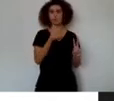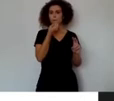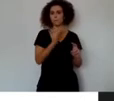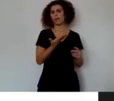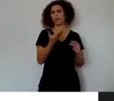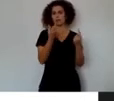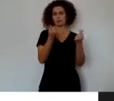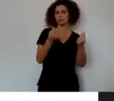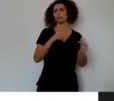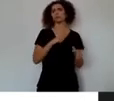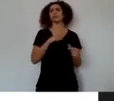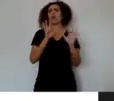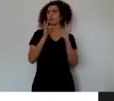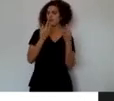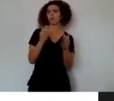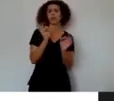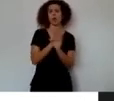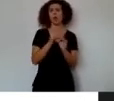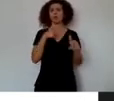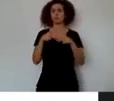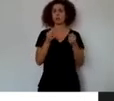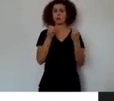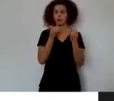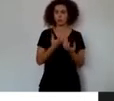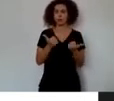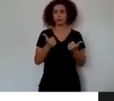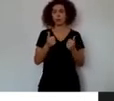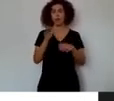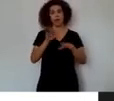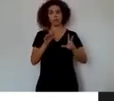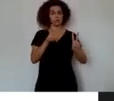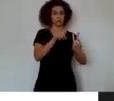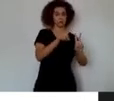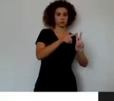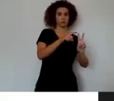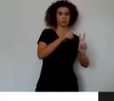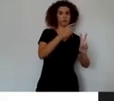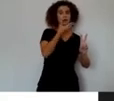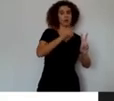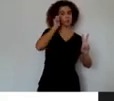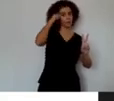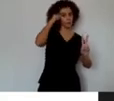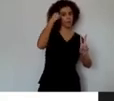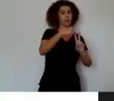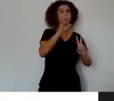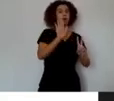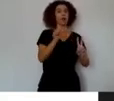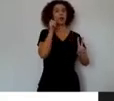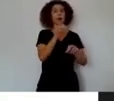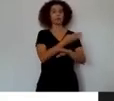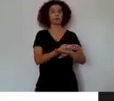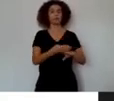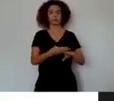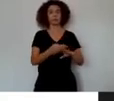contrário, mas nunca um casal negro que está ali no centro desse poder. Salvo em alguns casos, né, que a gente tem